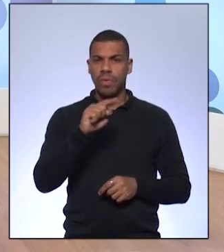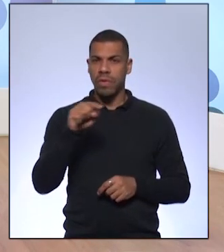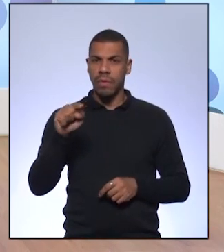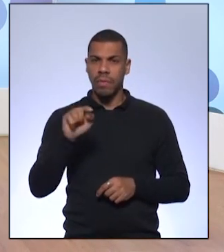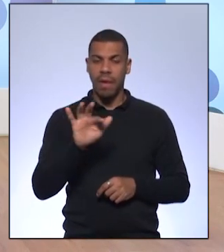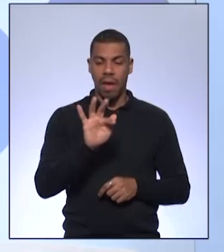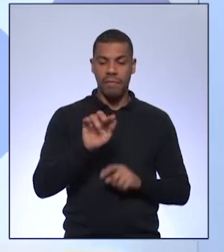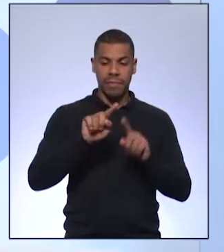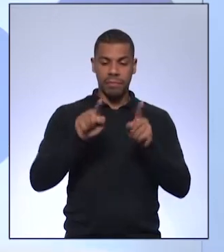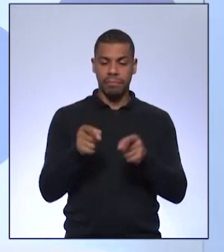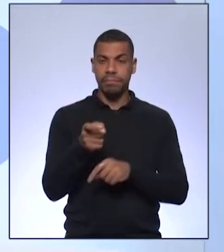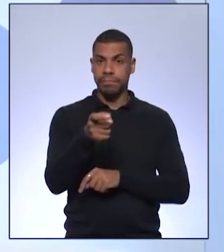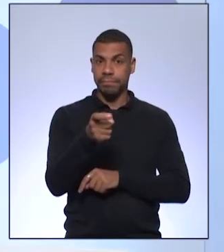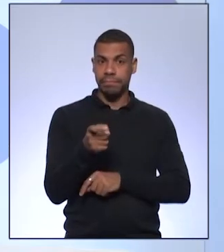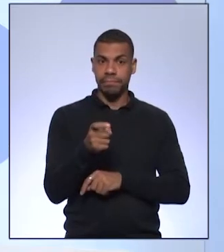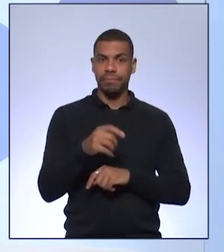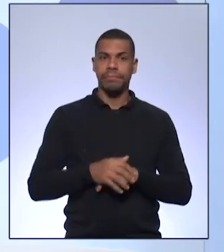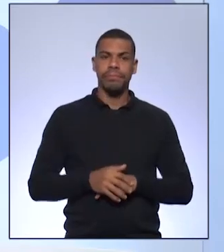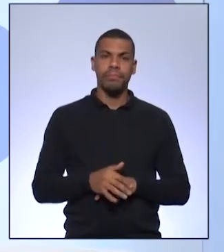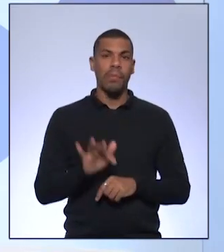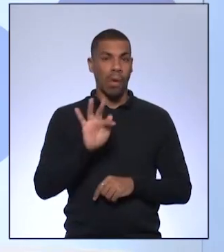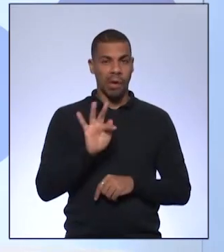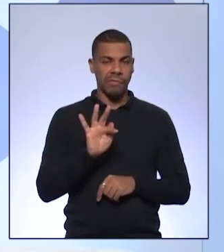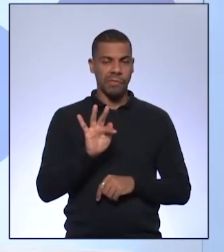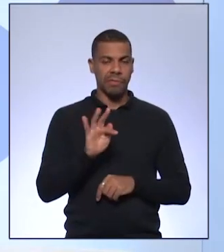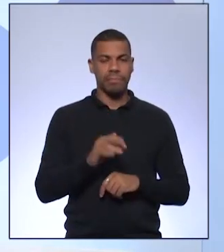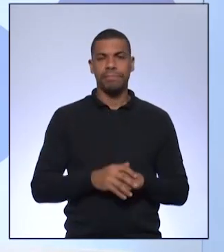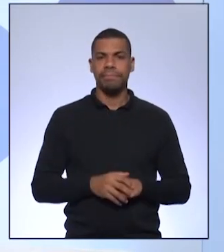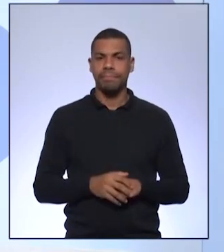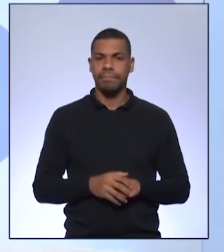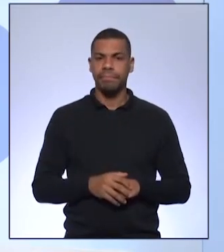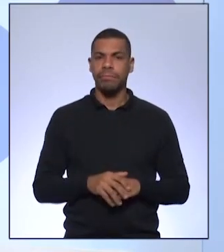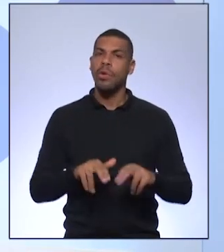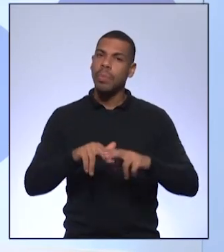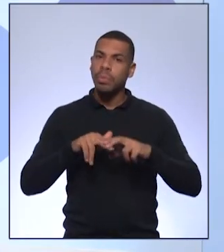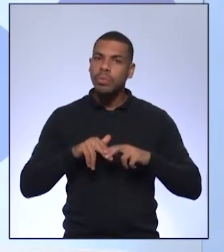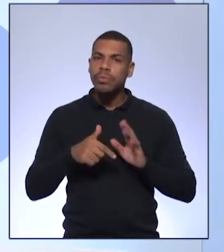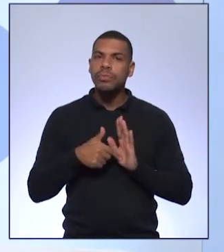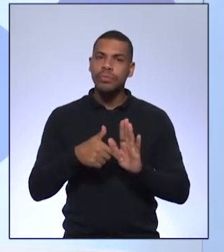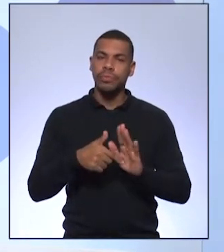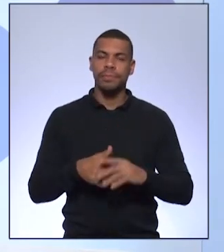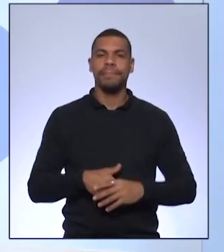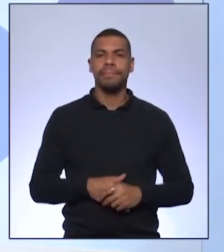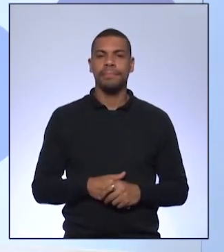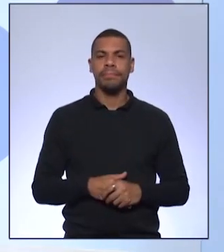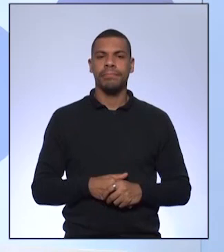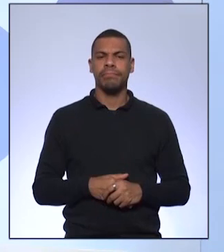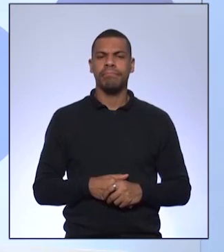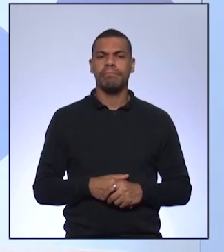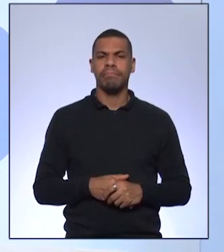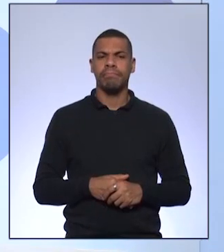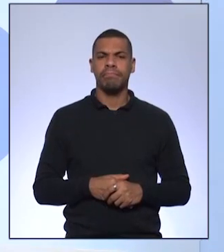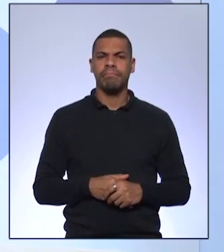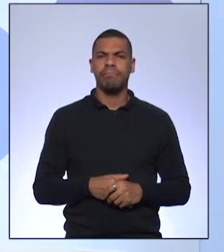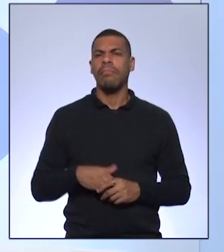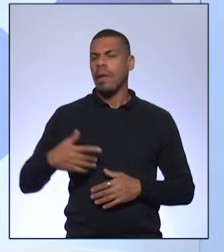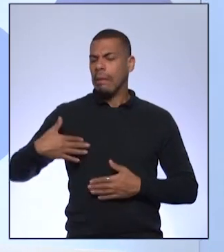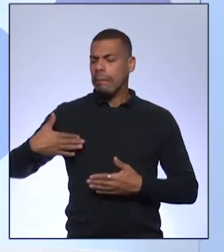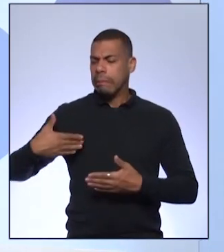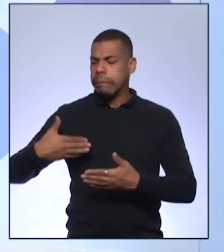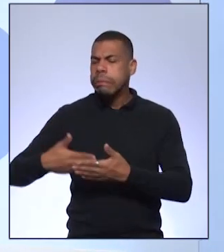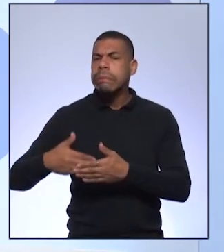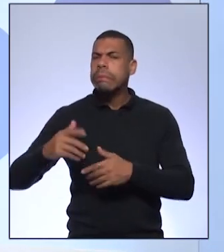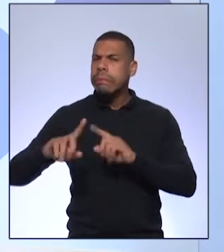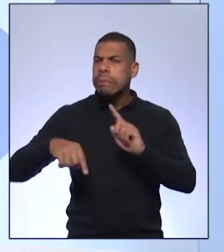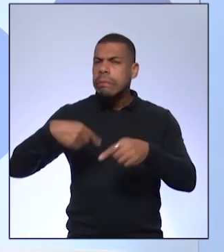F, entre parênteses, né? É a função de x, né? Sim. Por isso que a gente denomina assim. Muito depois, né, em alguns